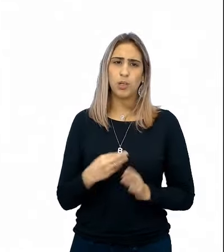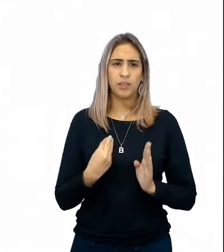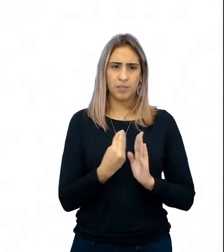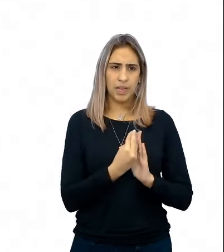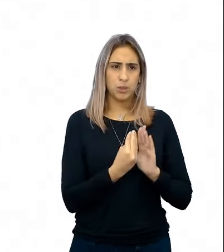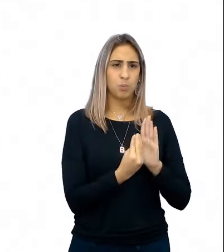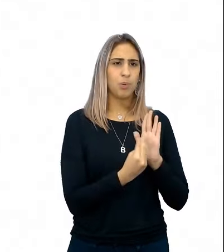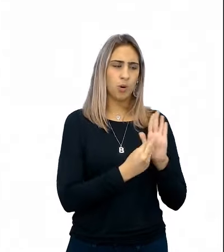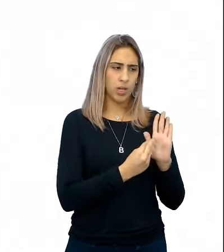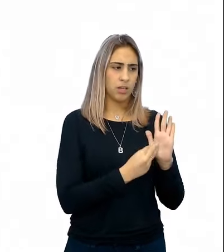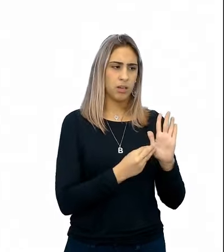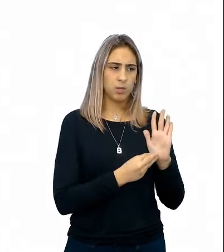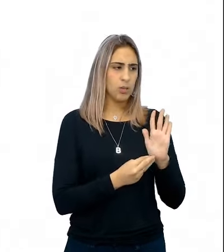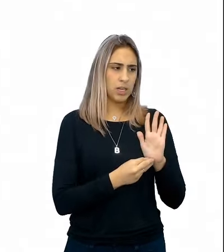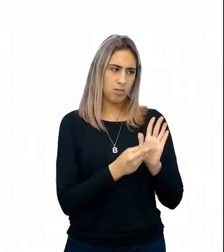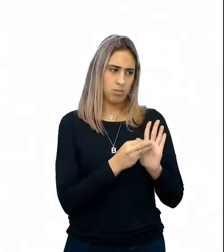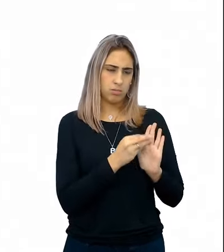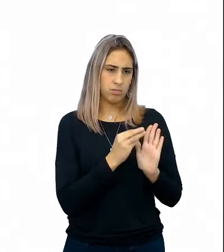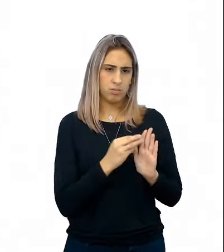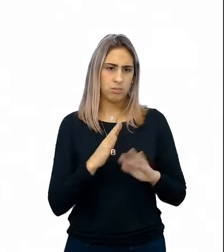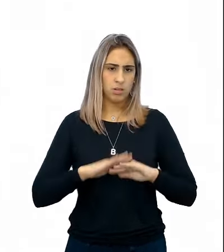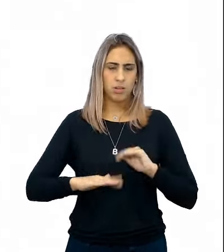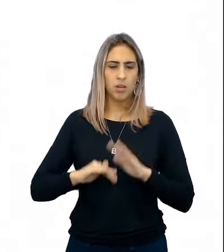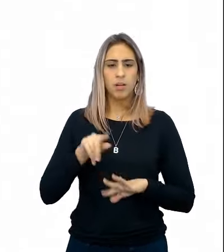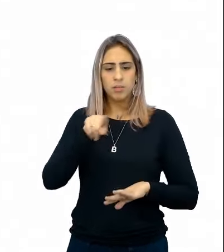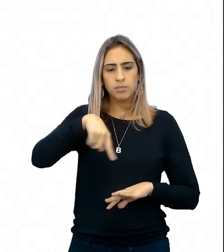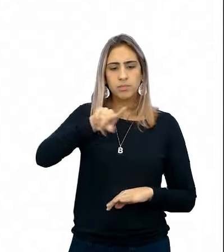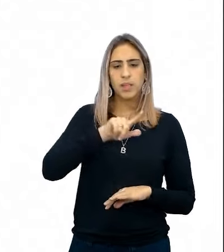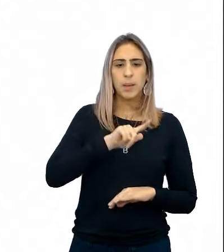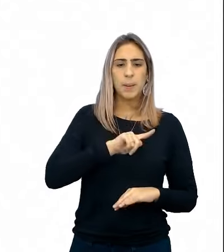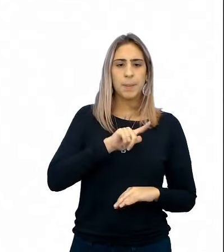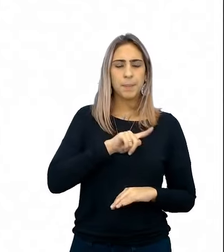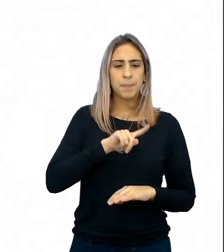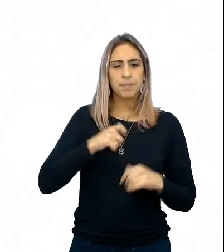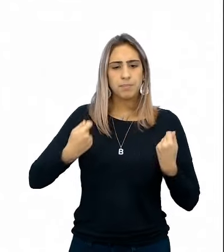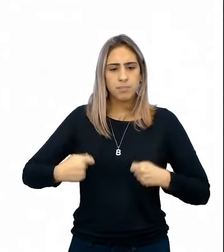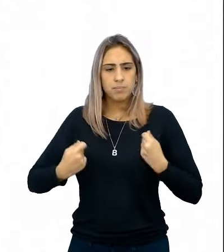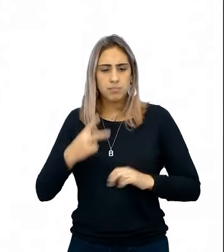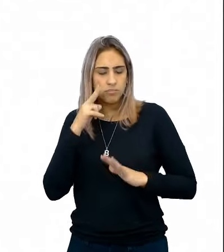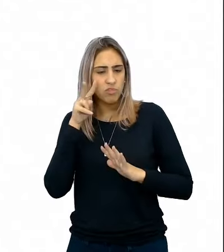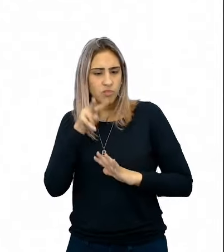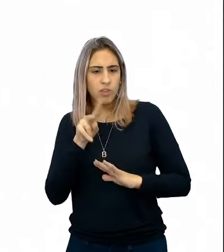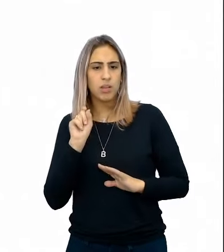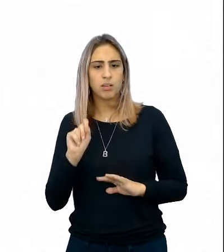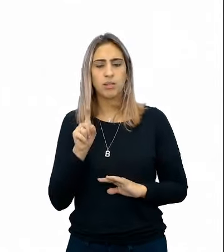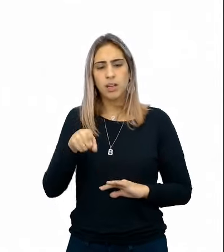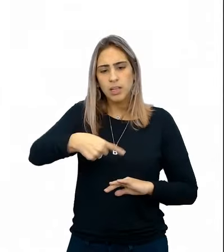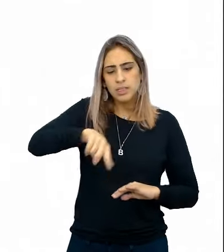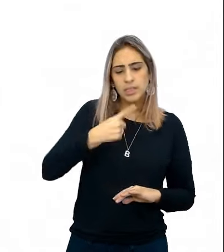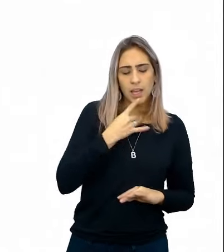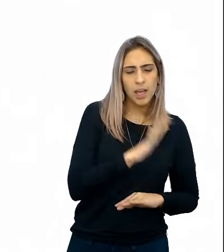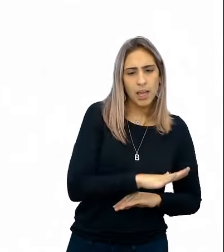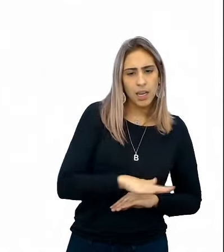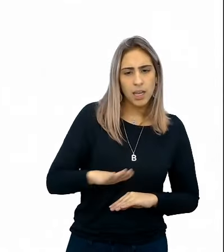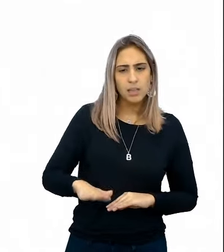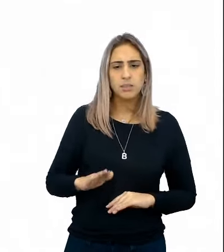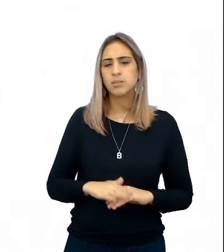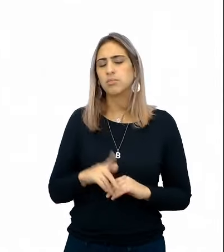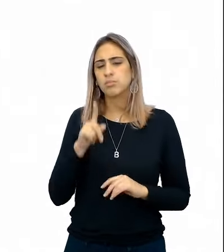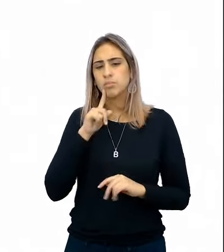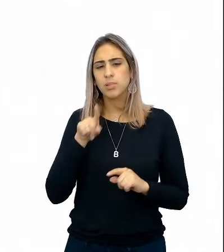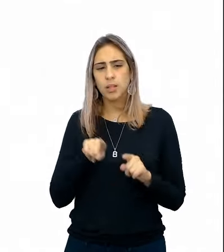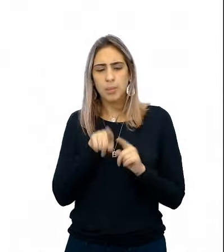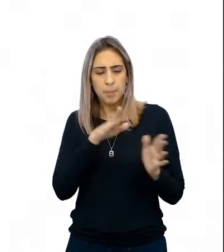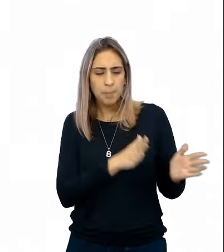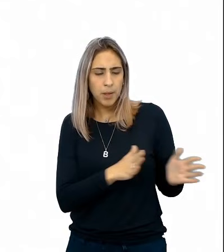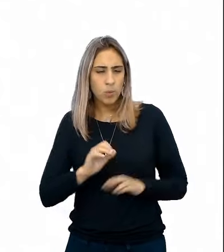etária de escolaridade. Vocês verão mais a seguir que as crianças, principalmente nesse período